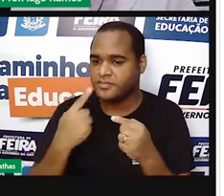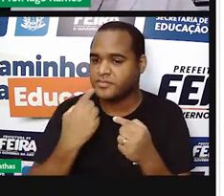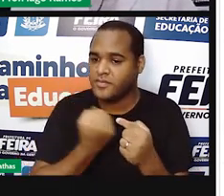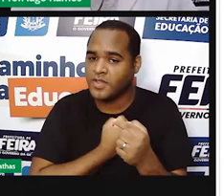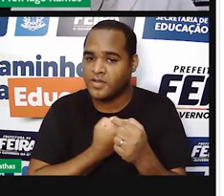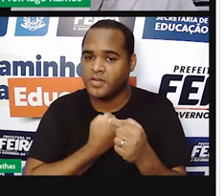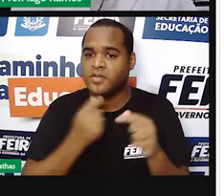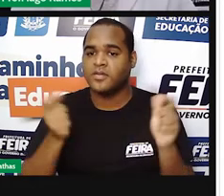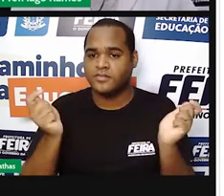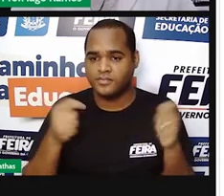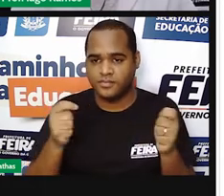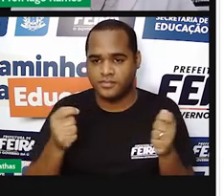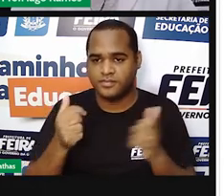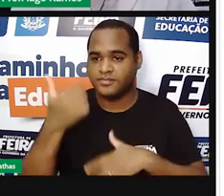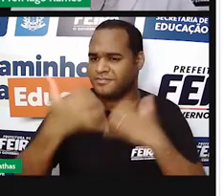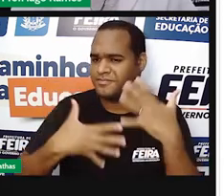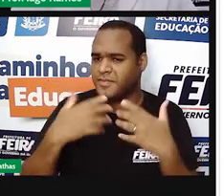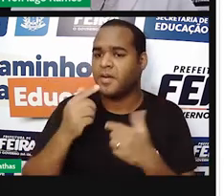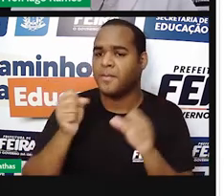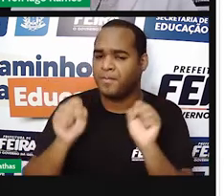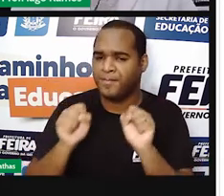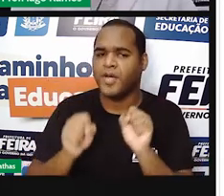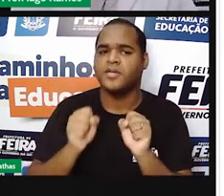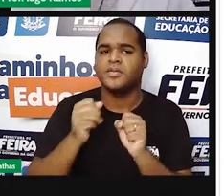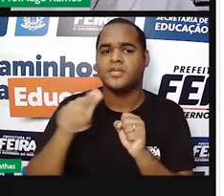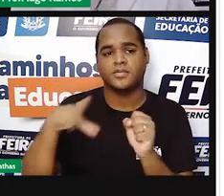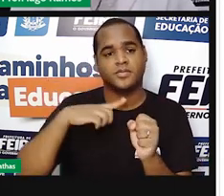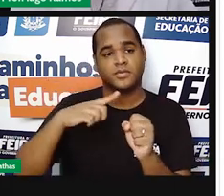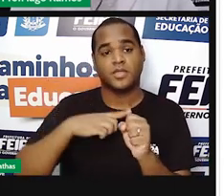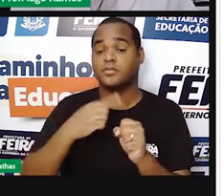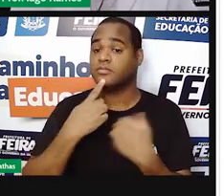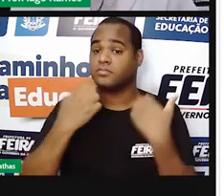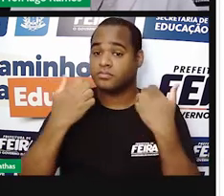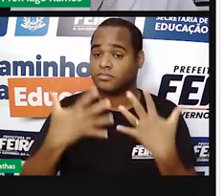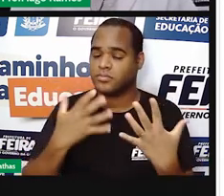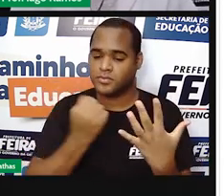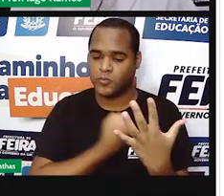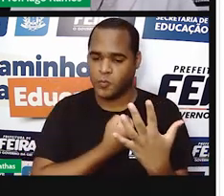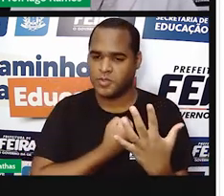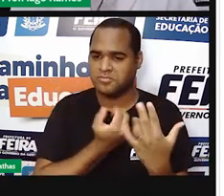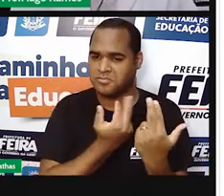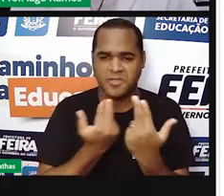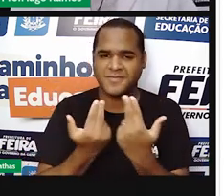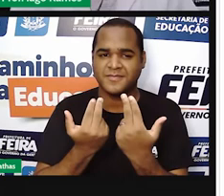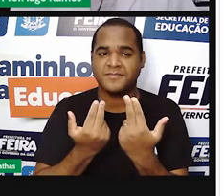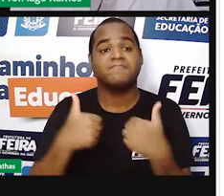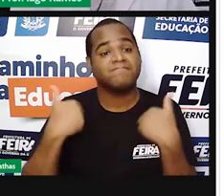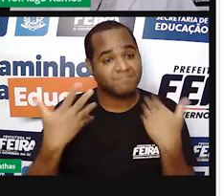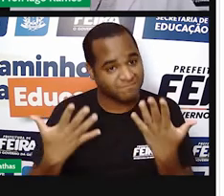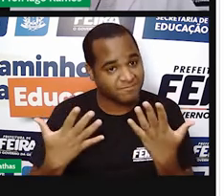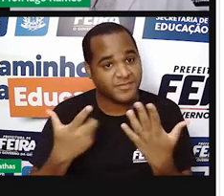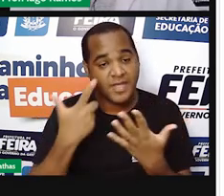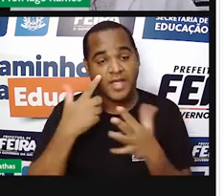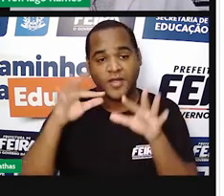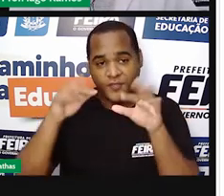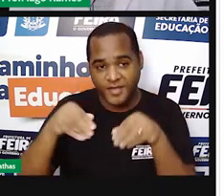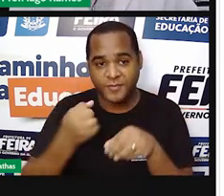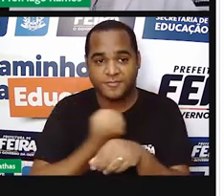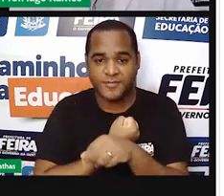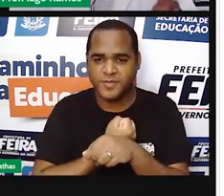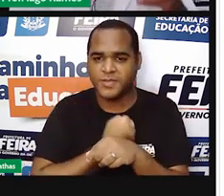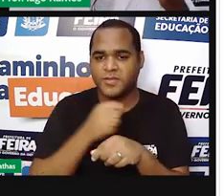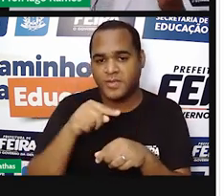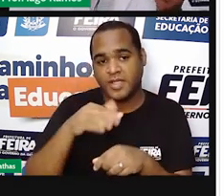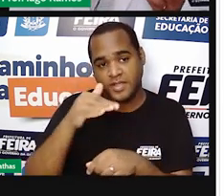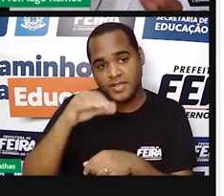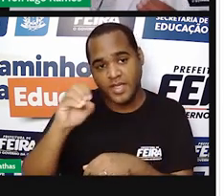tanto esses dois do final quanto esse aqui ó pode ser o mesmo número então para esses dois números no final eu